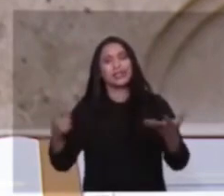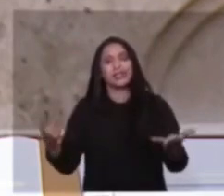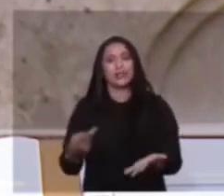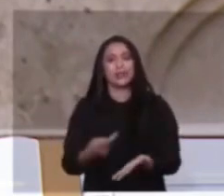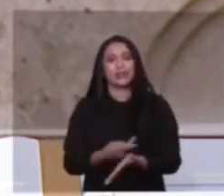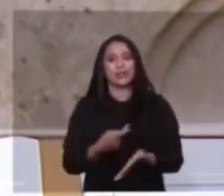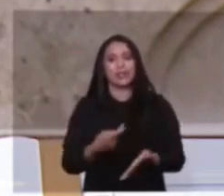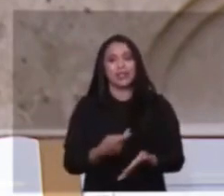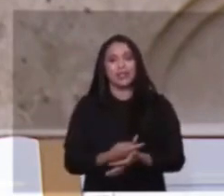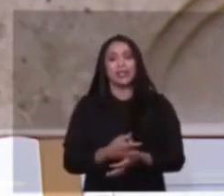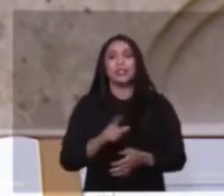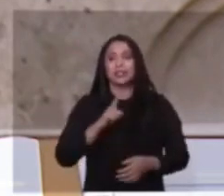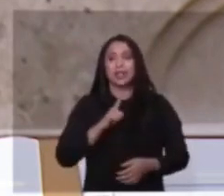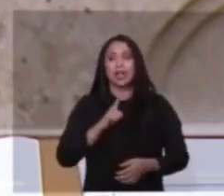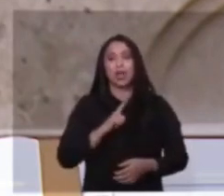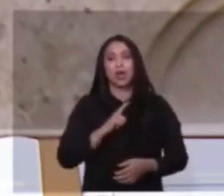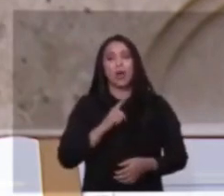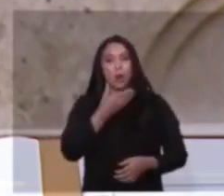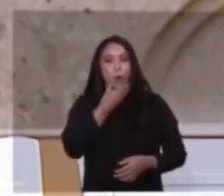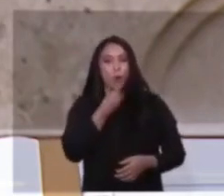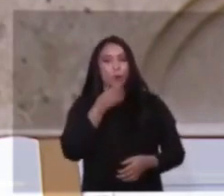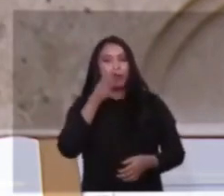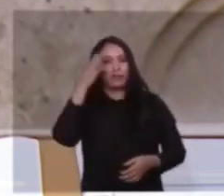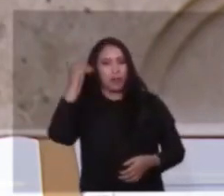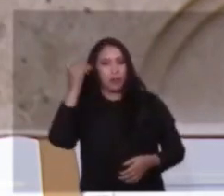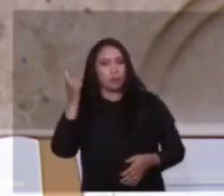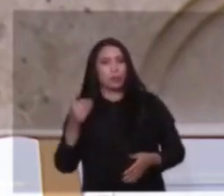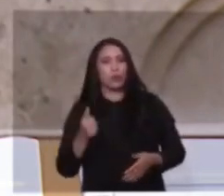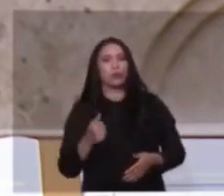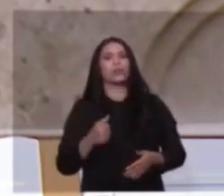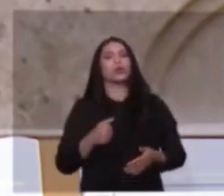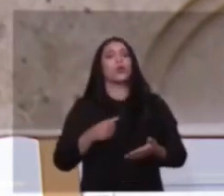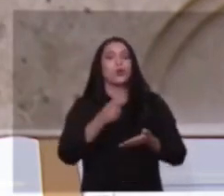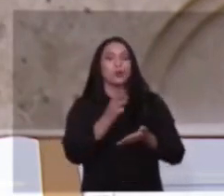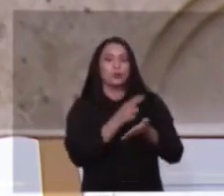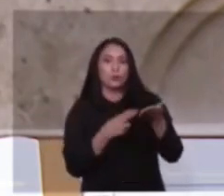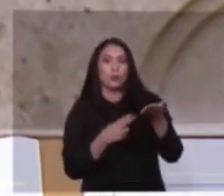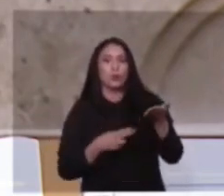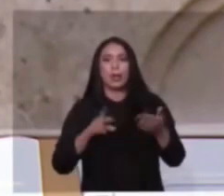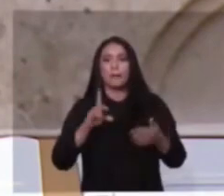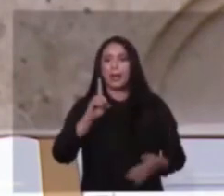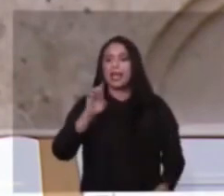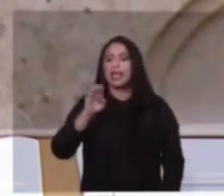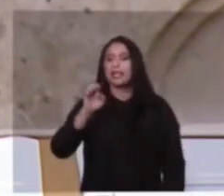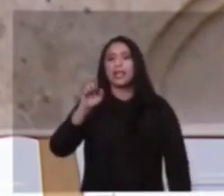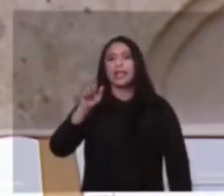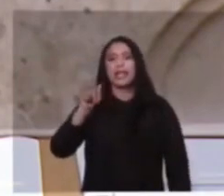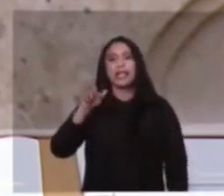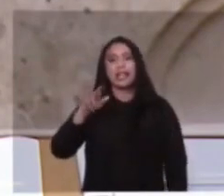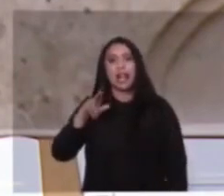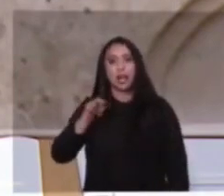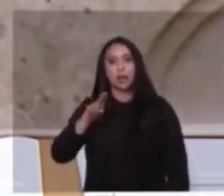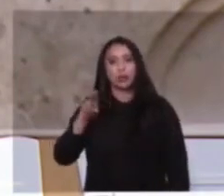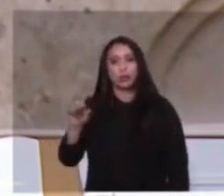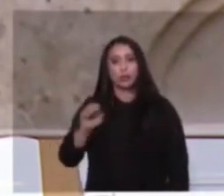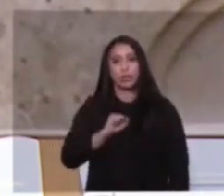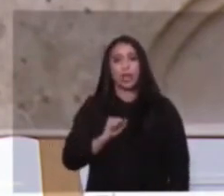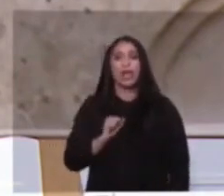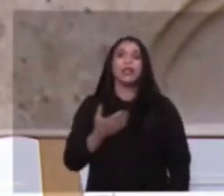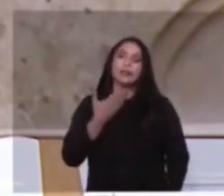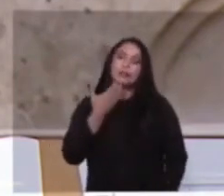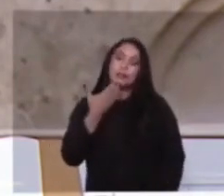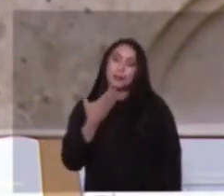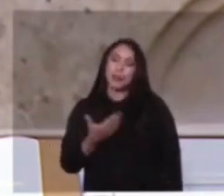o que celebra Hermann Hesse no seu poema tão conhecido Degraus. Por isso, peço licença para